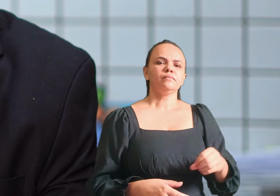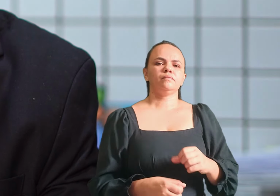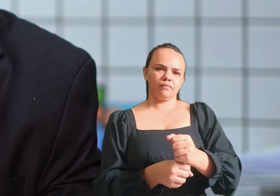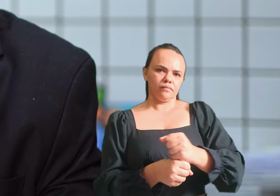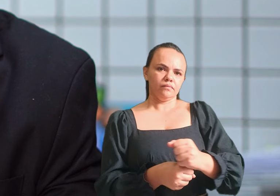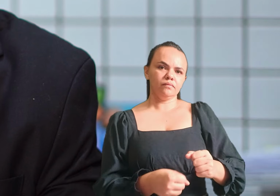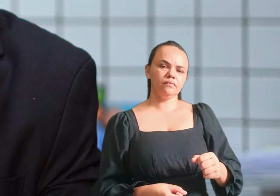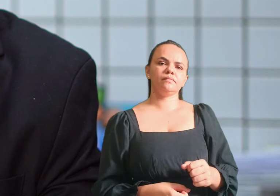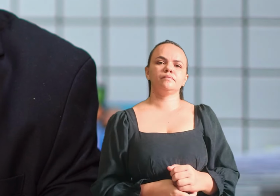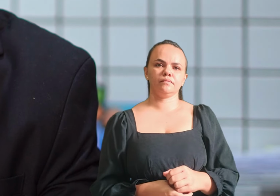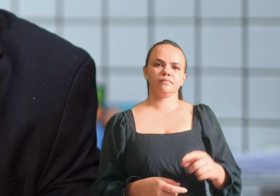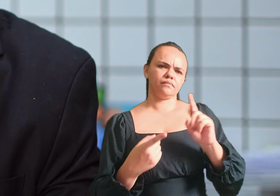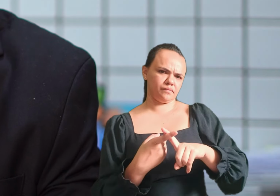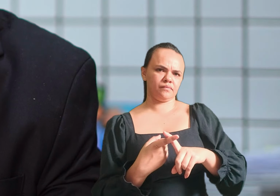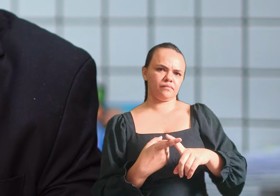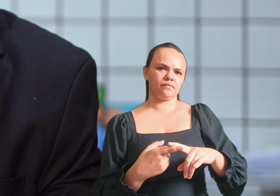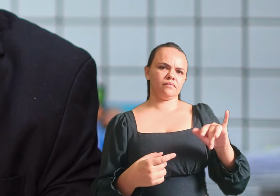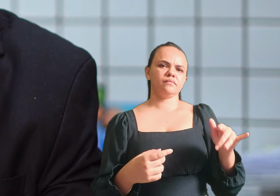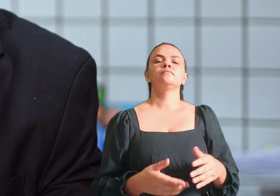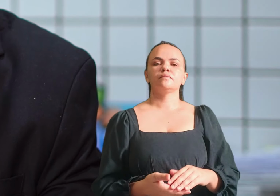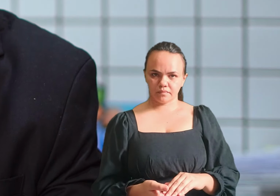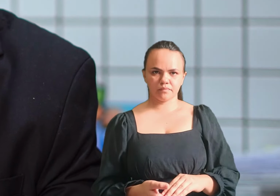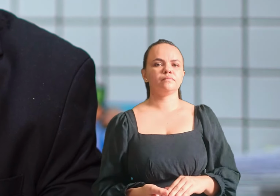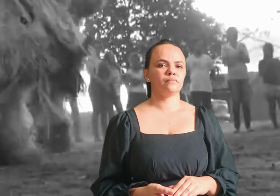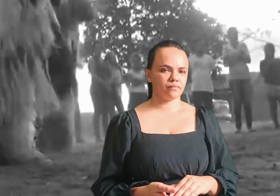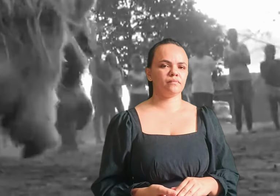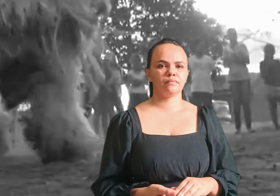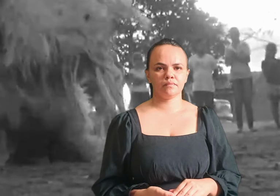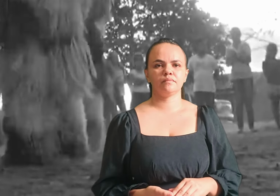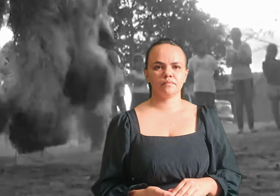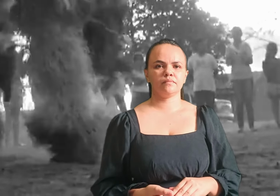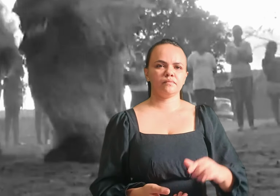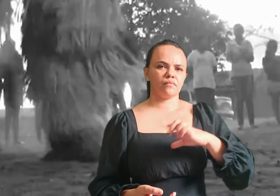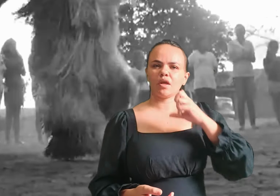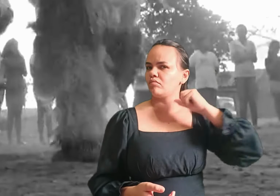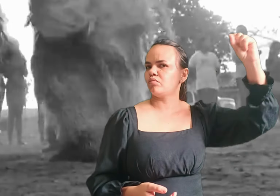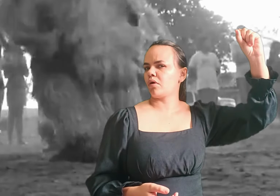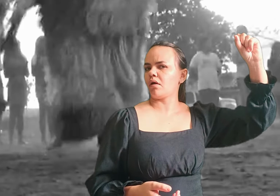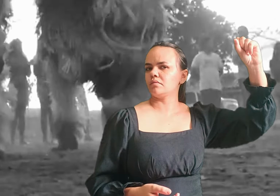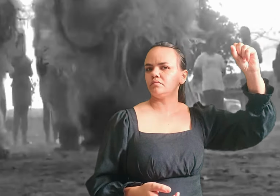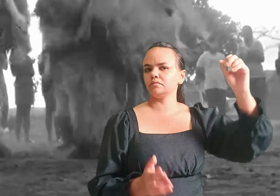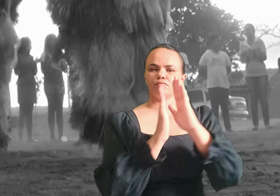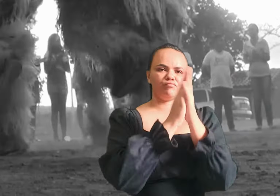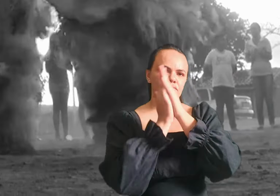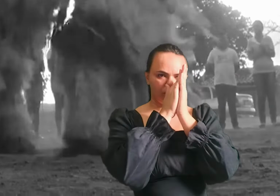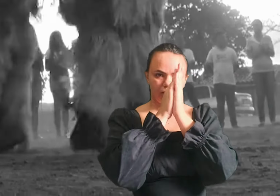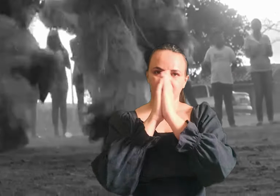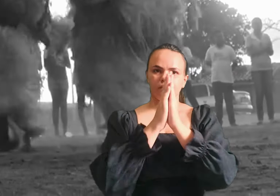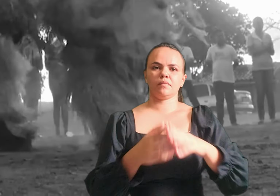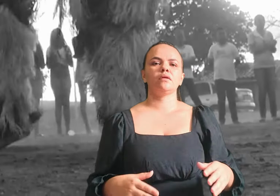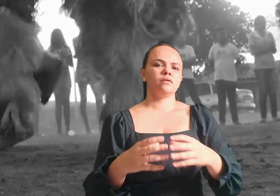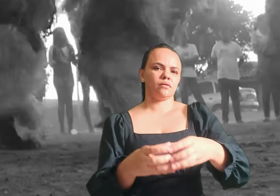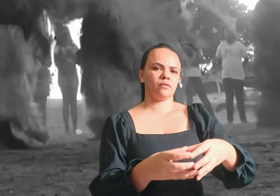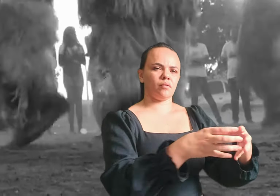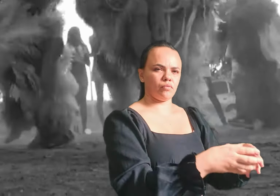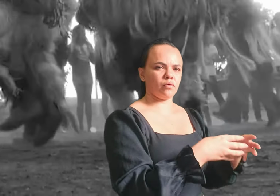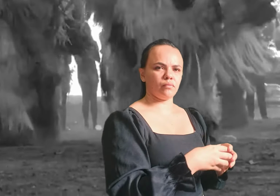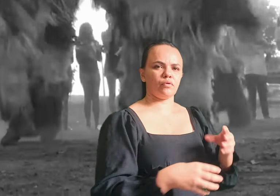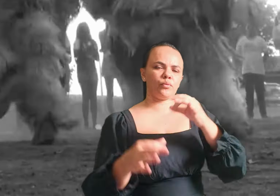Malhação de Judas onde havia disputa de grupos cada grupo confeccionava um juda